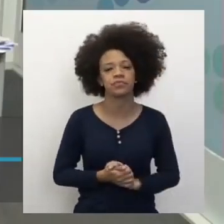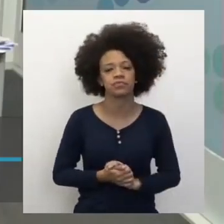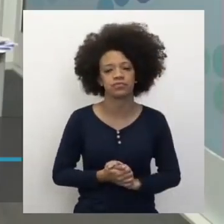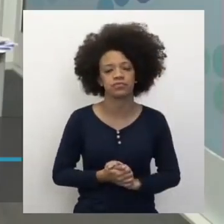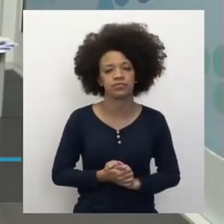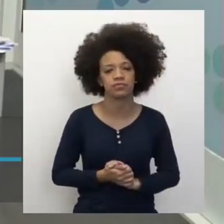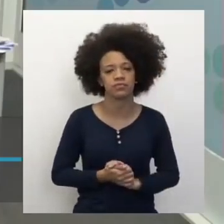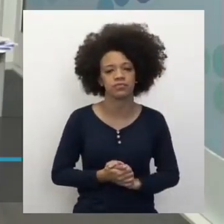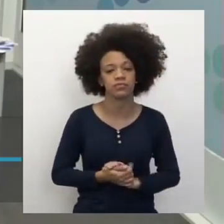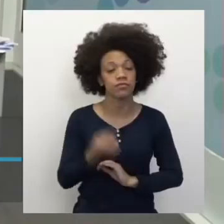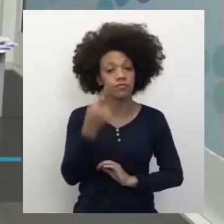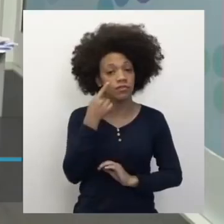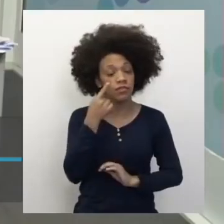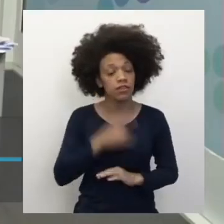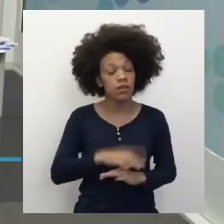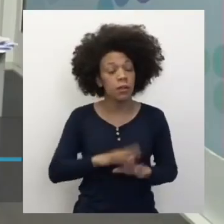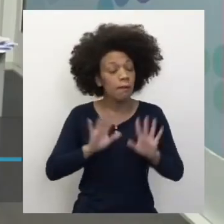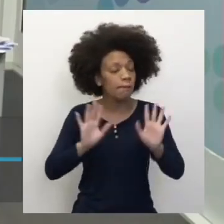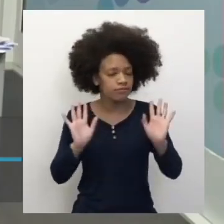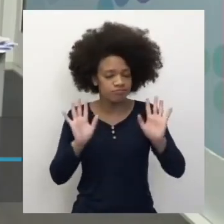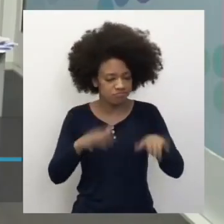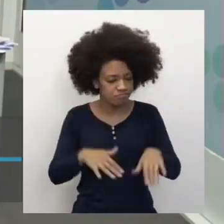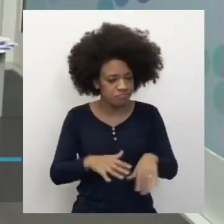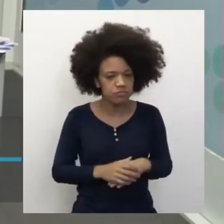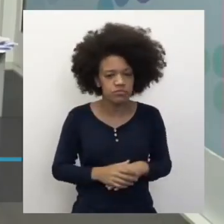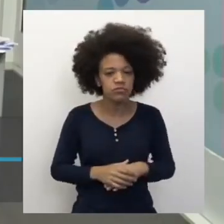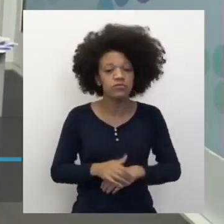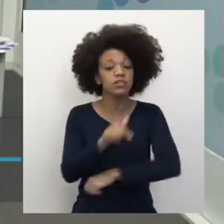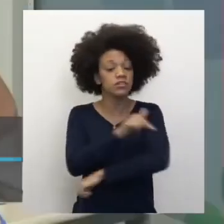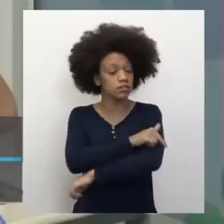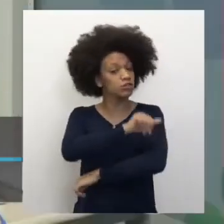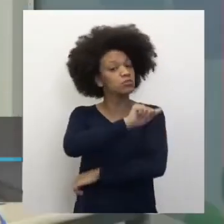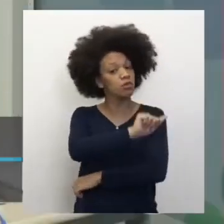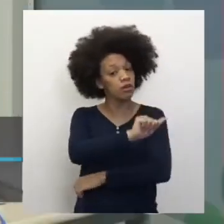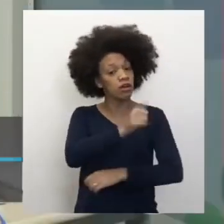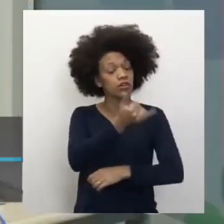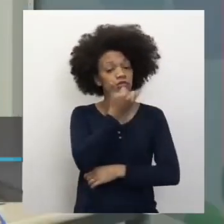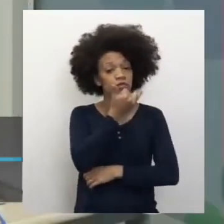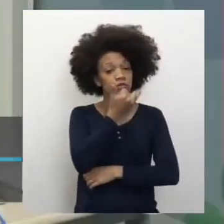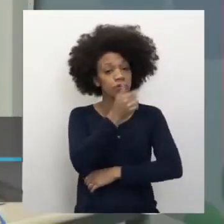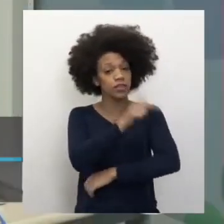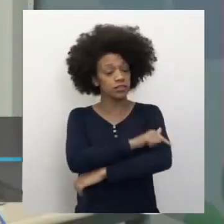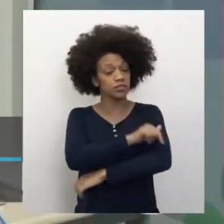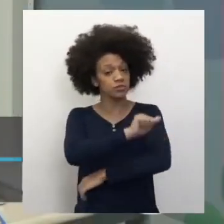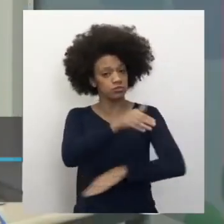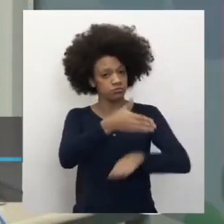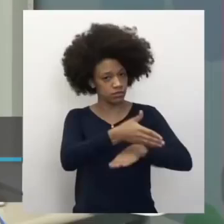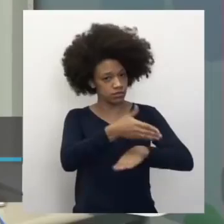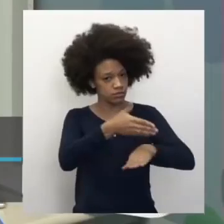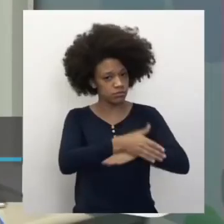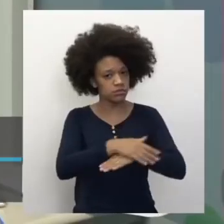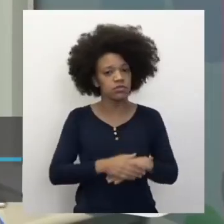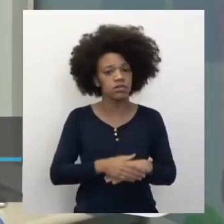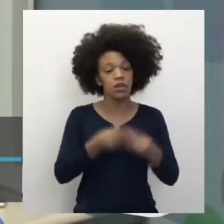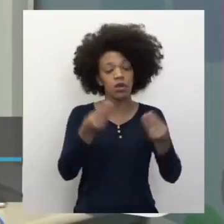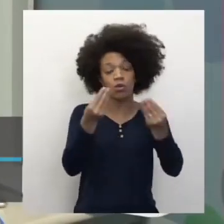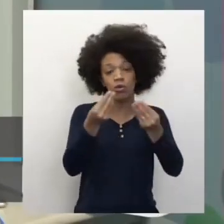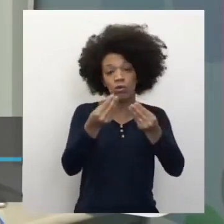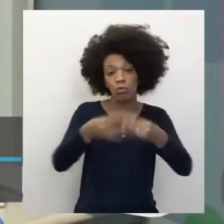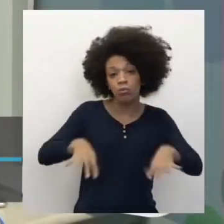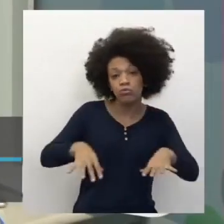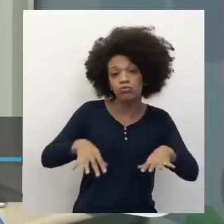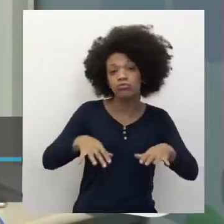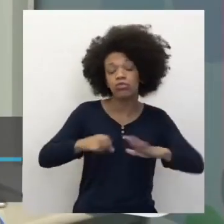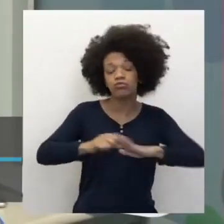Eu vi passando aqui. Mas enfim... 7º A, tem 7º A, desculpa, tem 7º A participando aí, destruição do habitat.